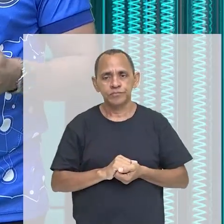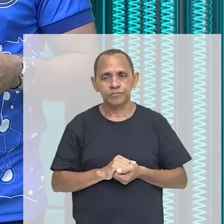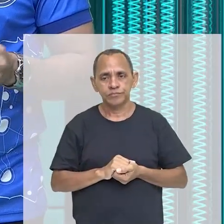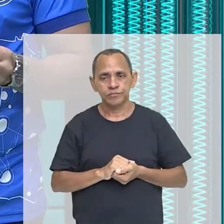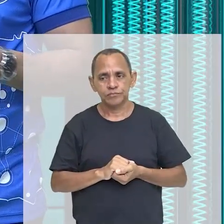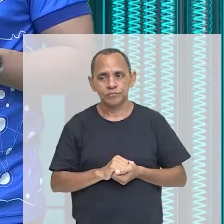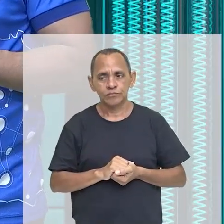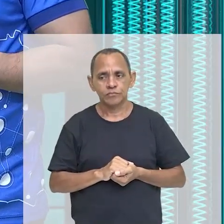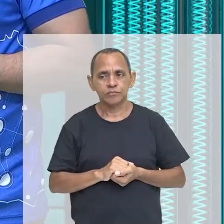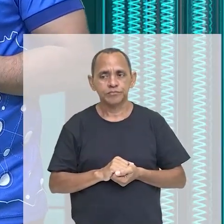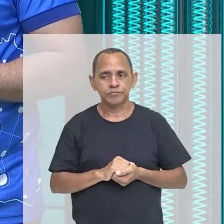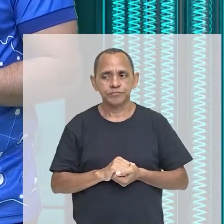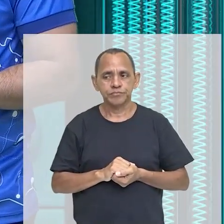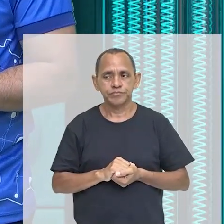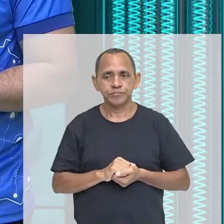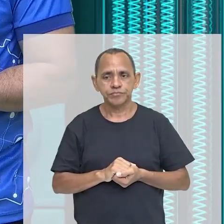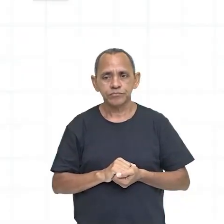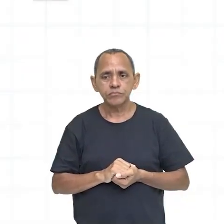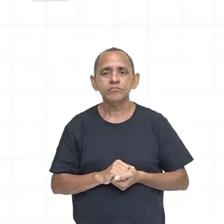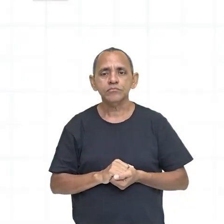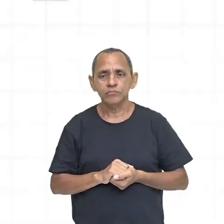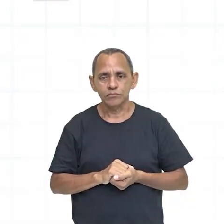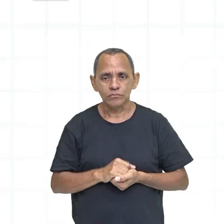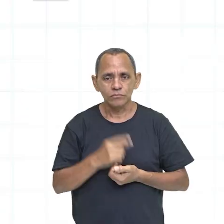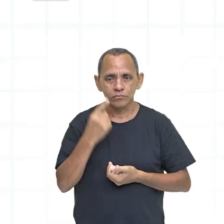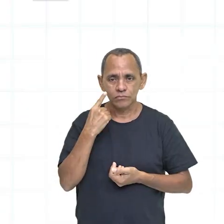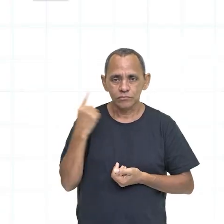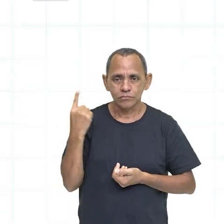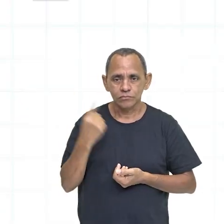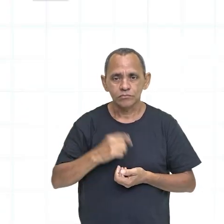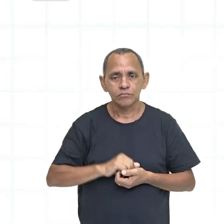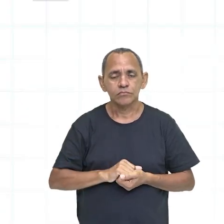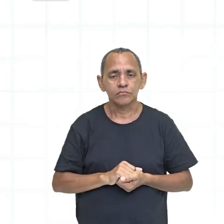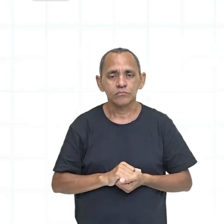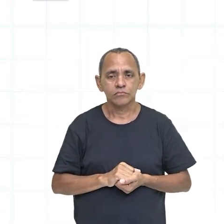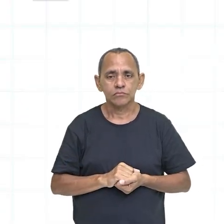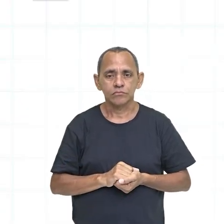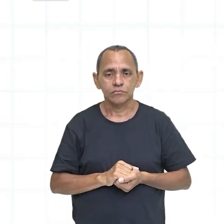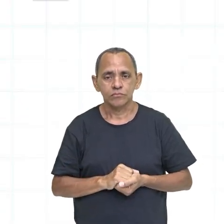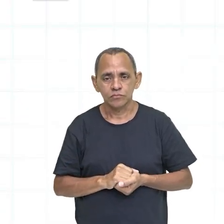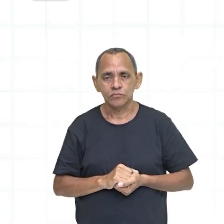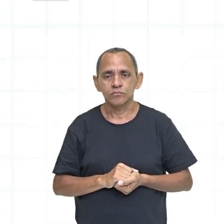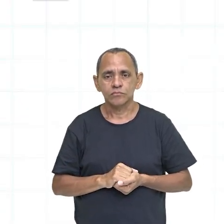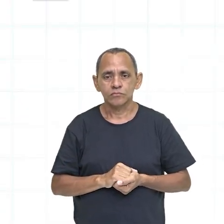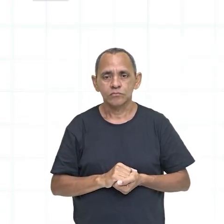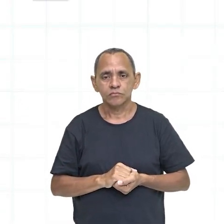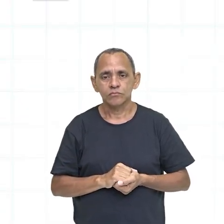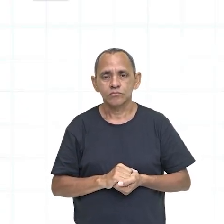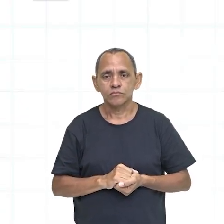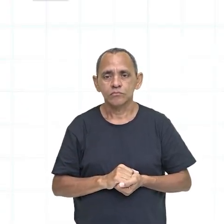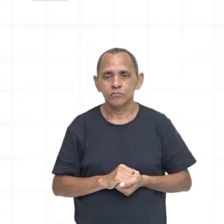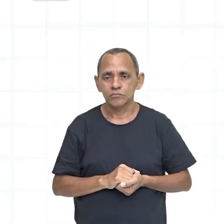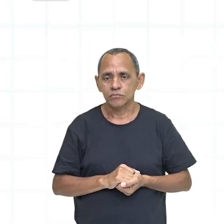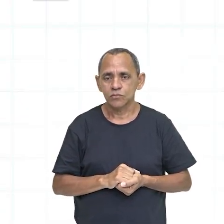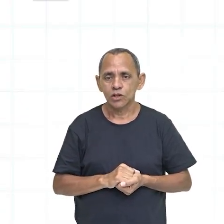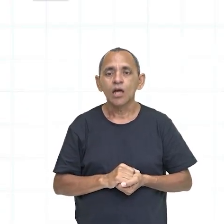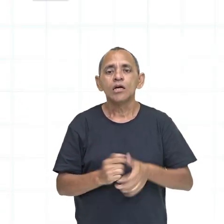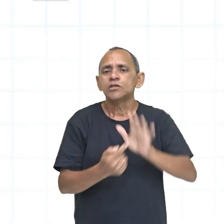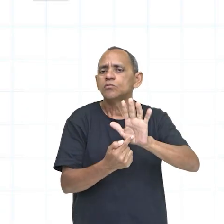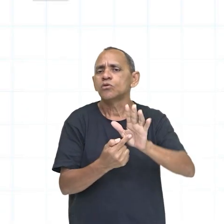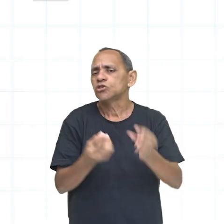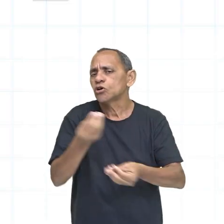Vamos dar uma olhada como é que são esses sinais de trânsito em língua inglesa? Vamos lá? Então, traffic signs, sinais de trânsito,